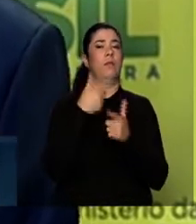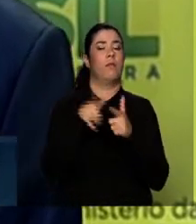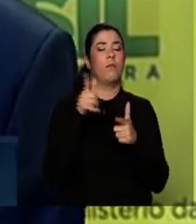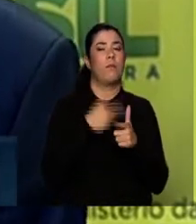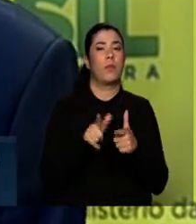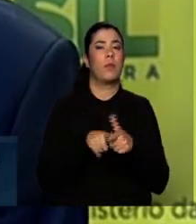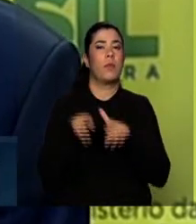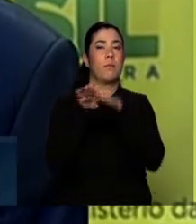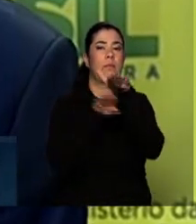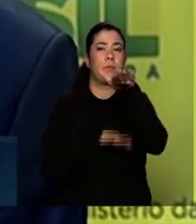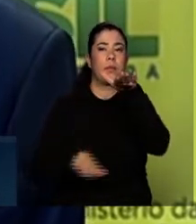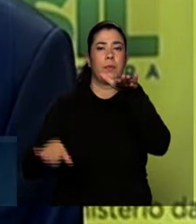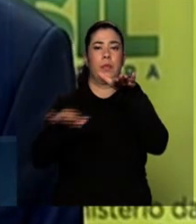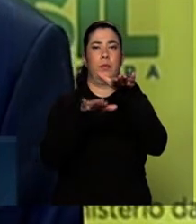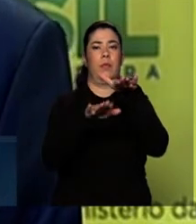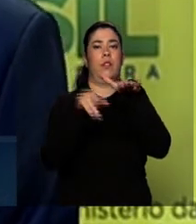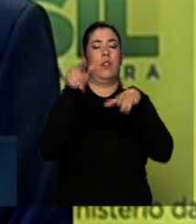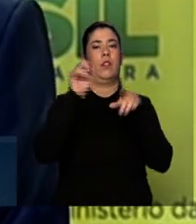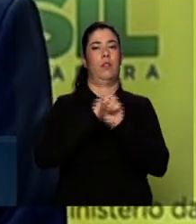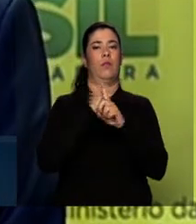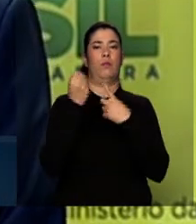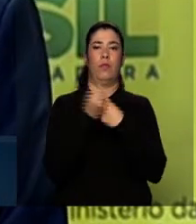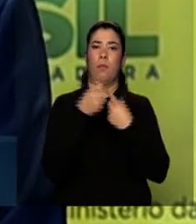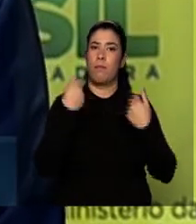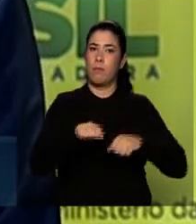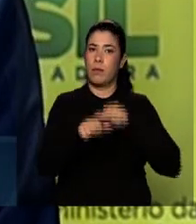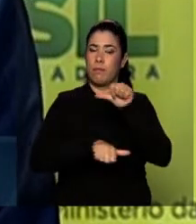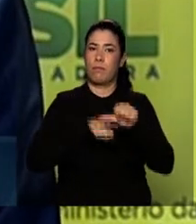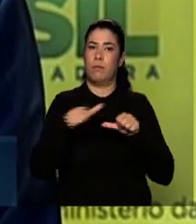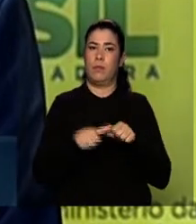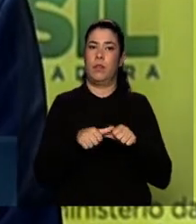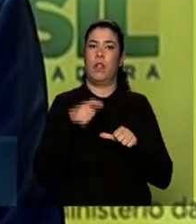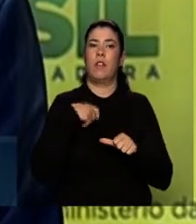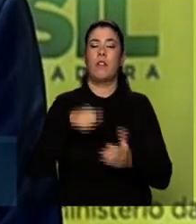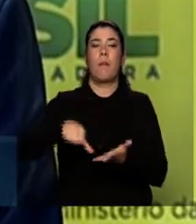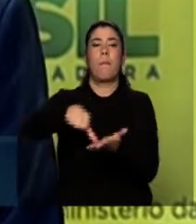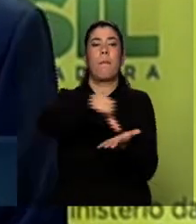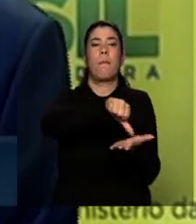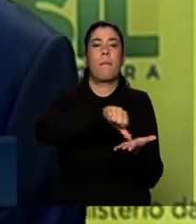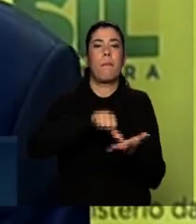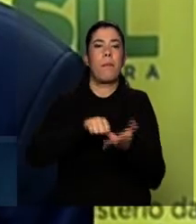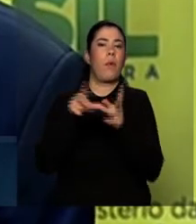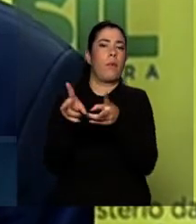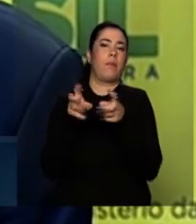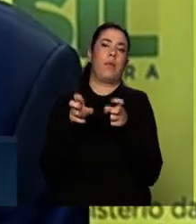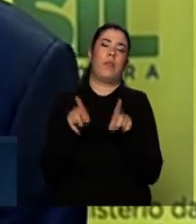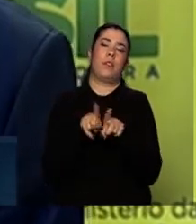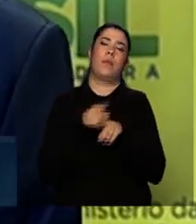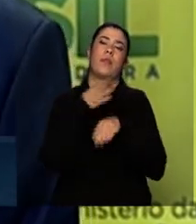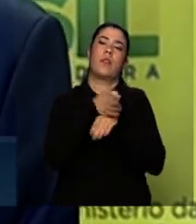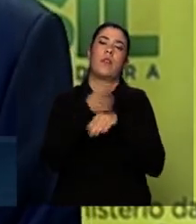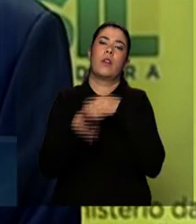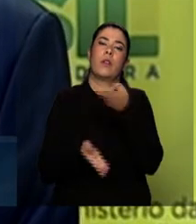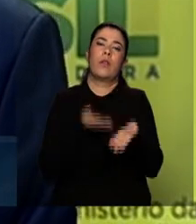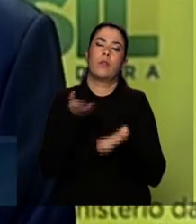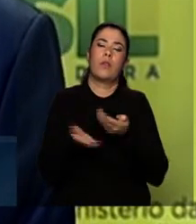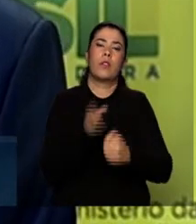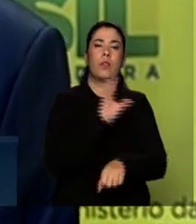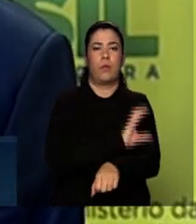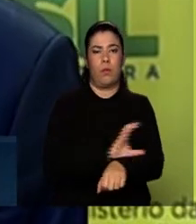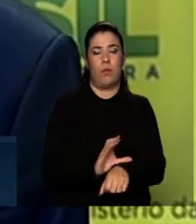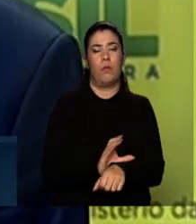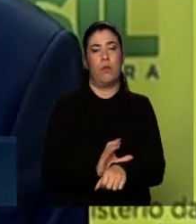medida que se faz expansão de cursos, né, que sem dúvida nenhuma são polo de atração de investimentos, né? A